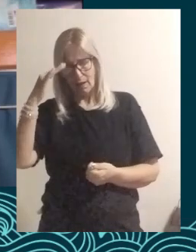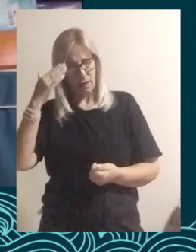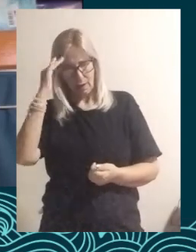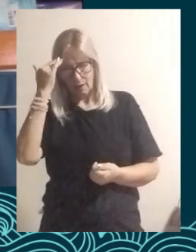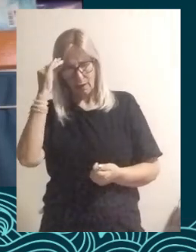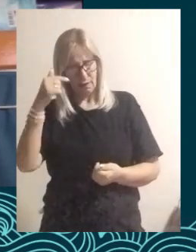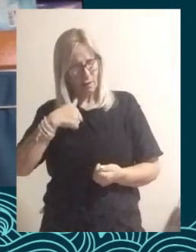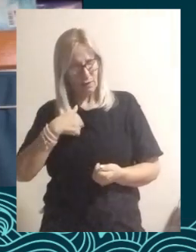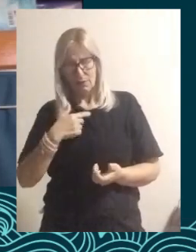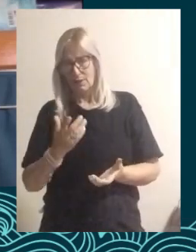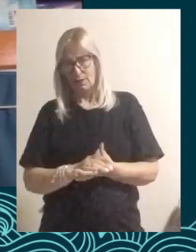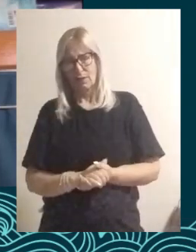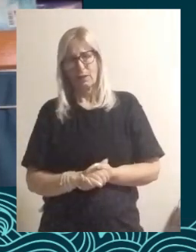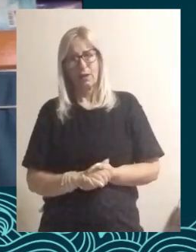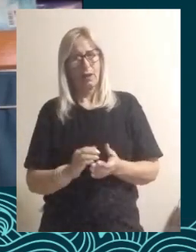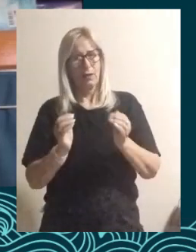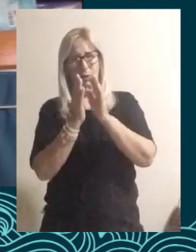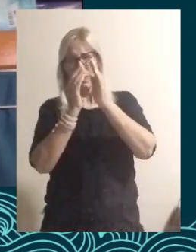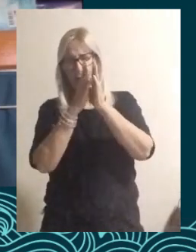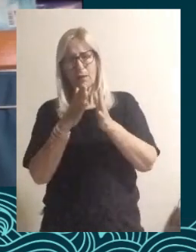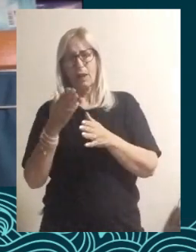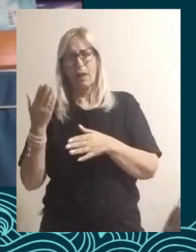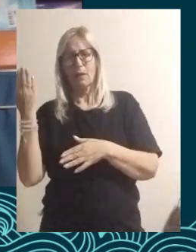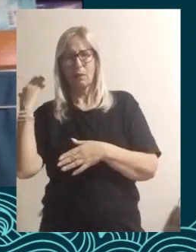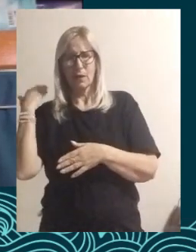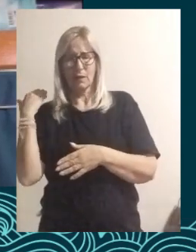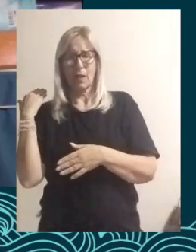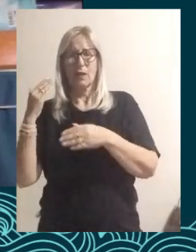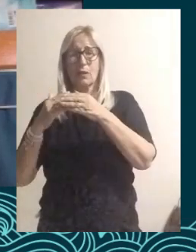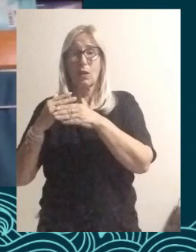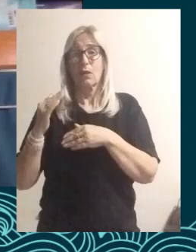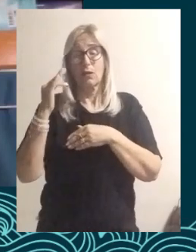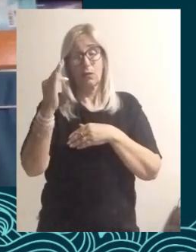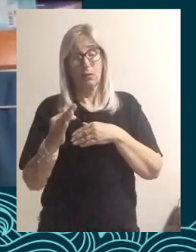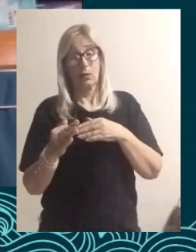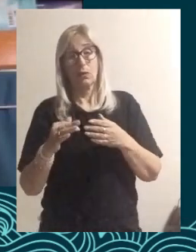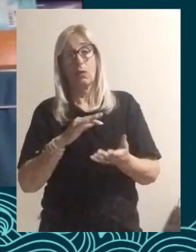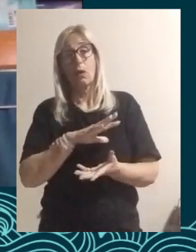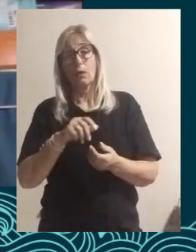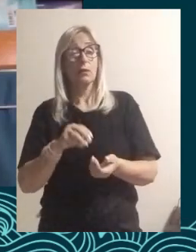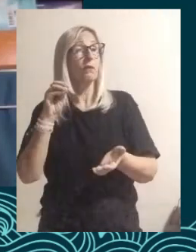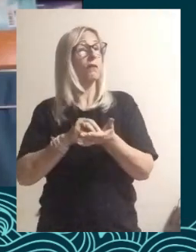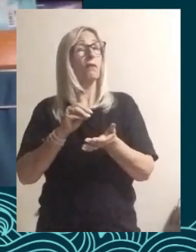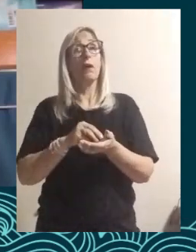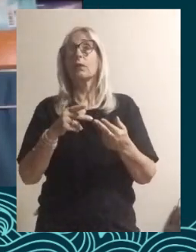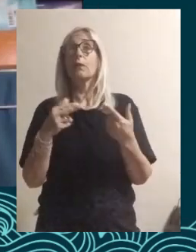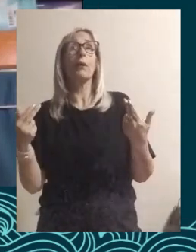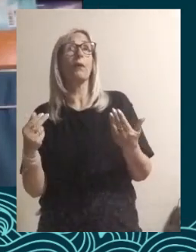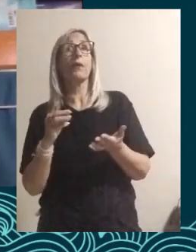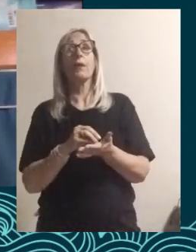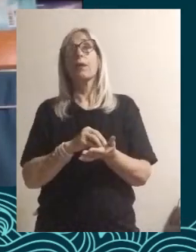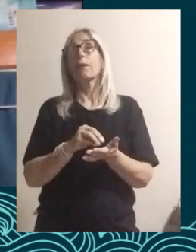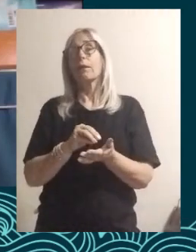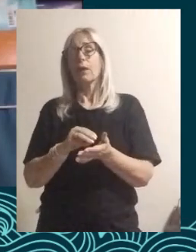lembrar a gente do que a gente já fez. O mundo não vai falar para a gente celebrar o nosso passado, celebrar as nossas conquistas. O mundo vai sempre falar: